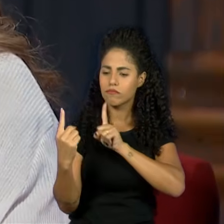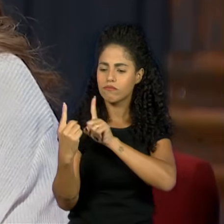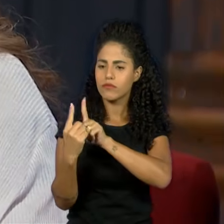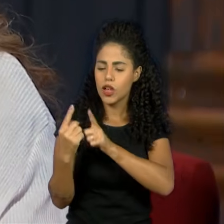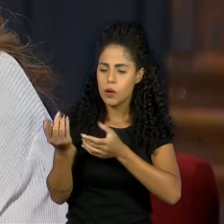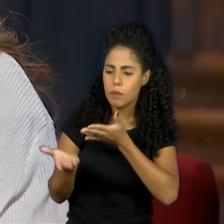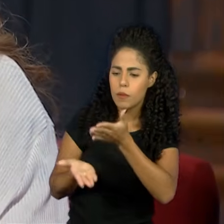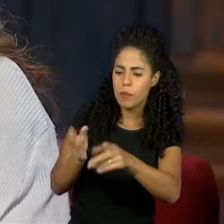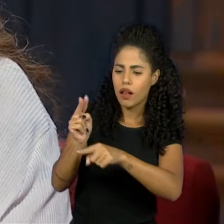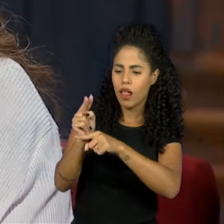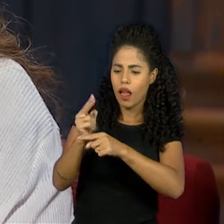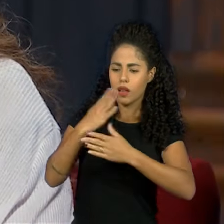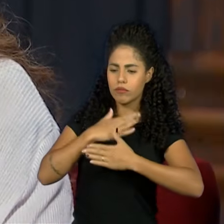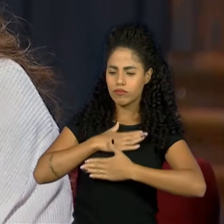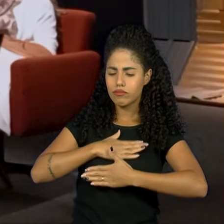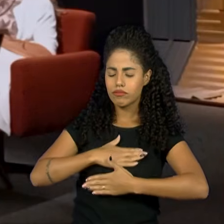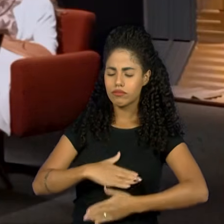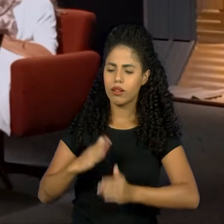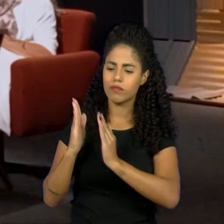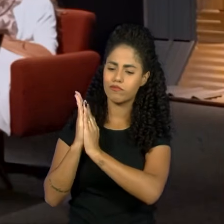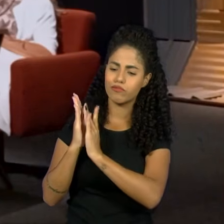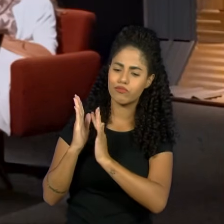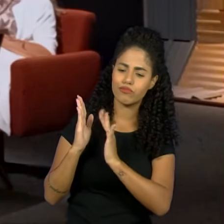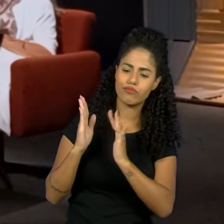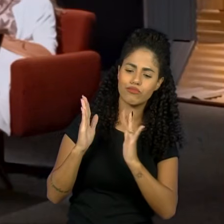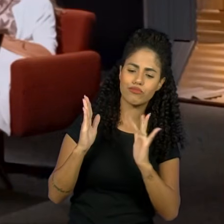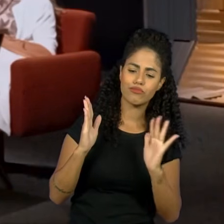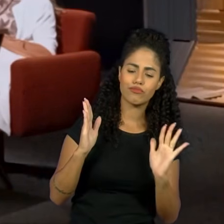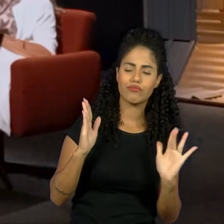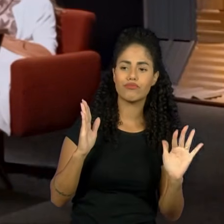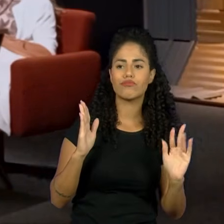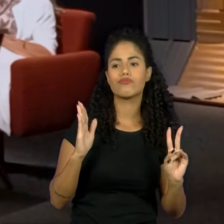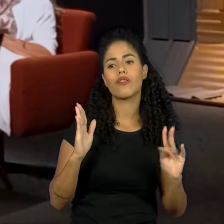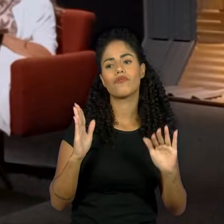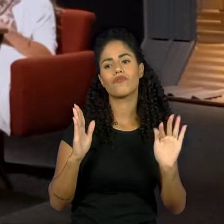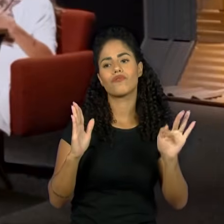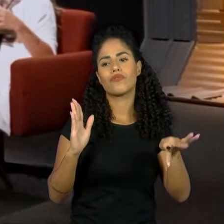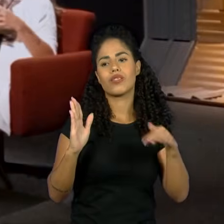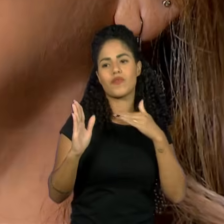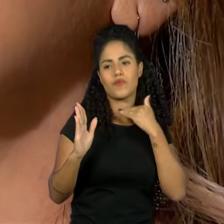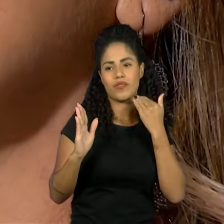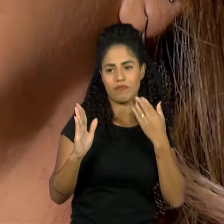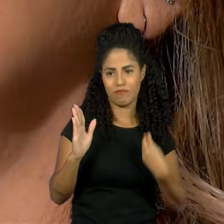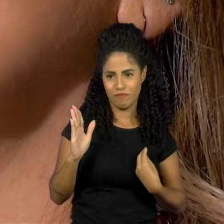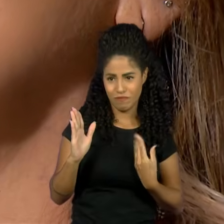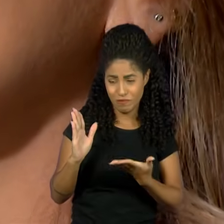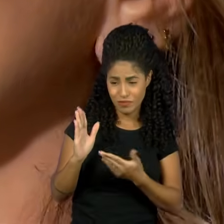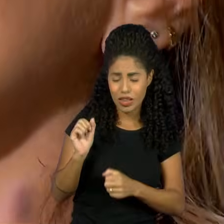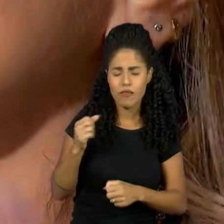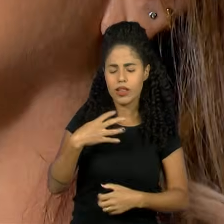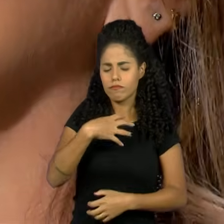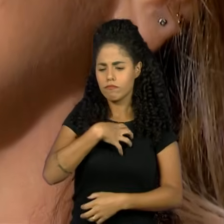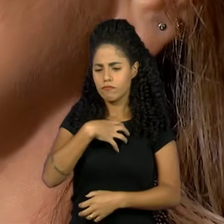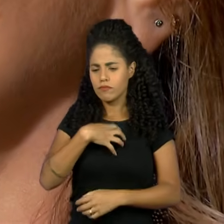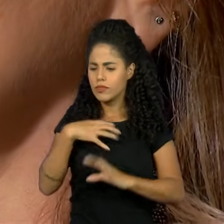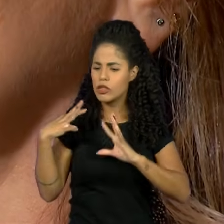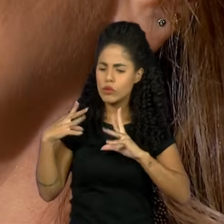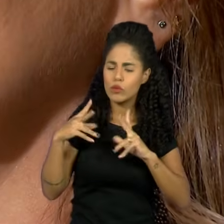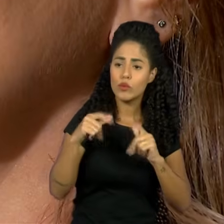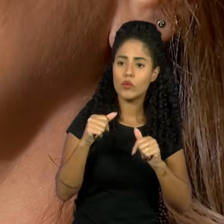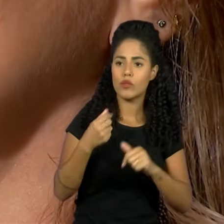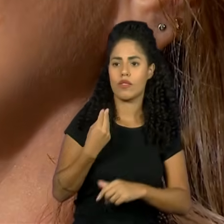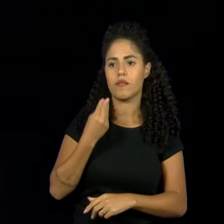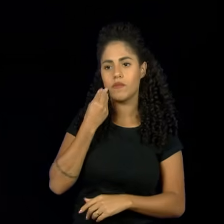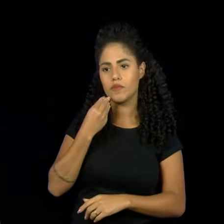não necessariamente na fase terminal da vida dele, ele começa a experimentar um bem-estar em todos os aspectos da vida